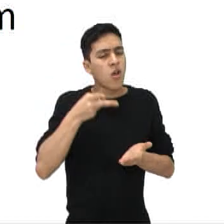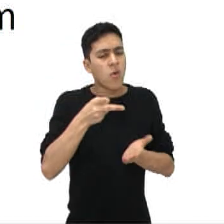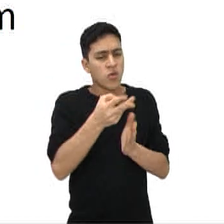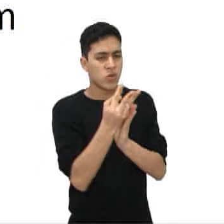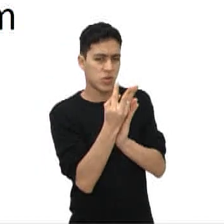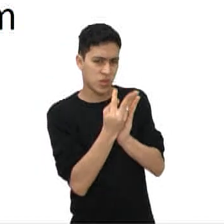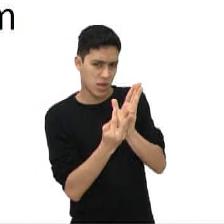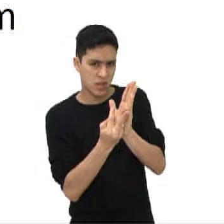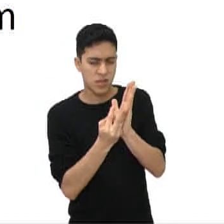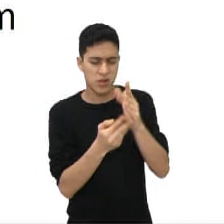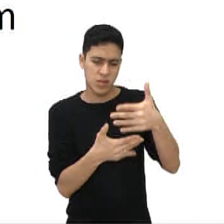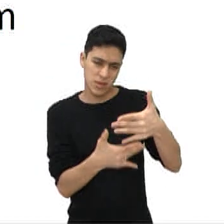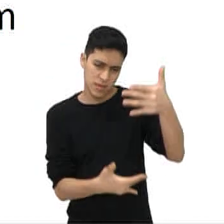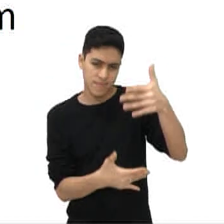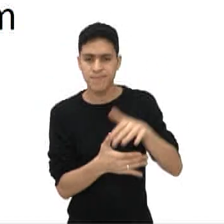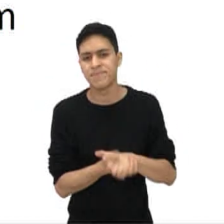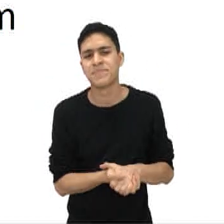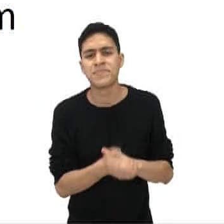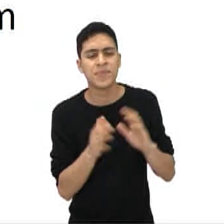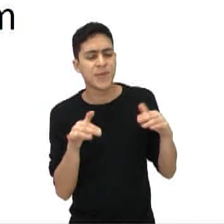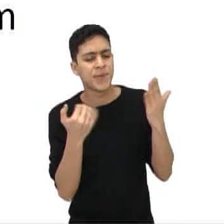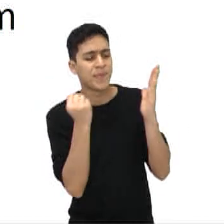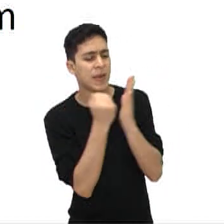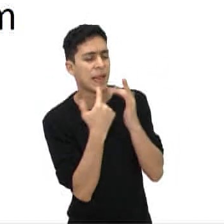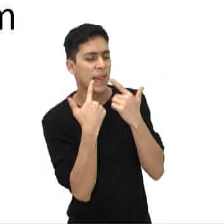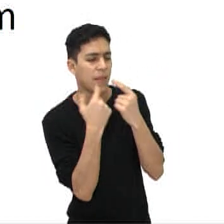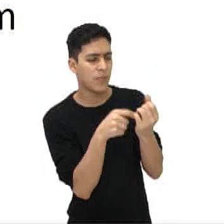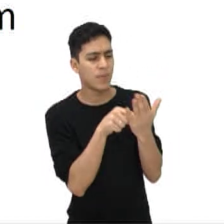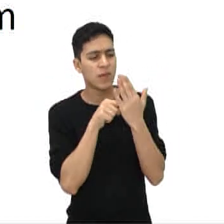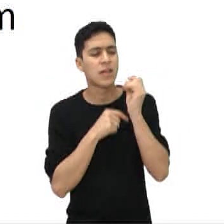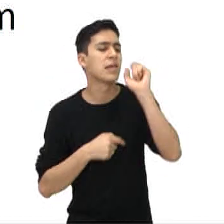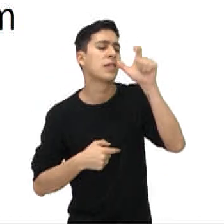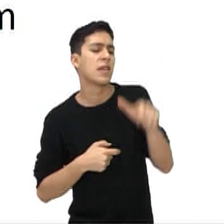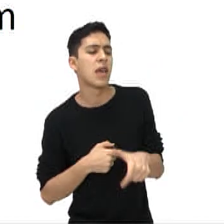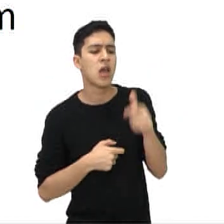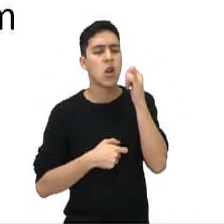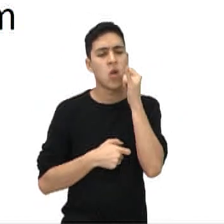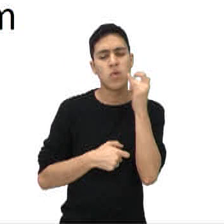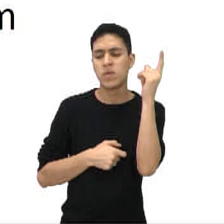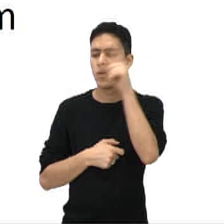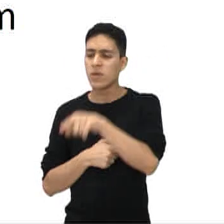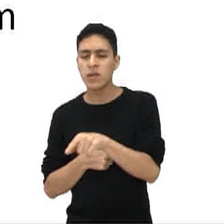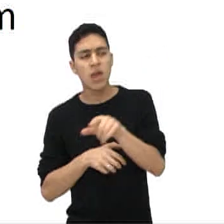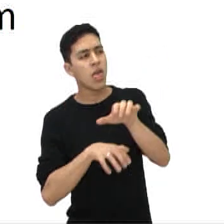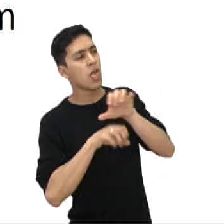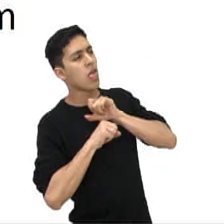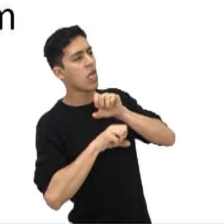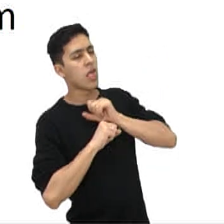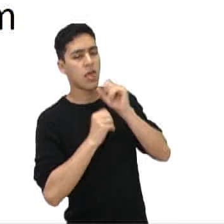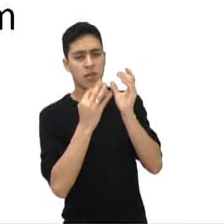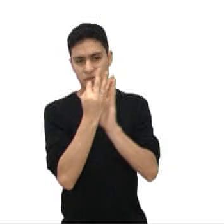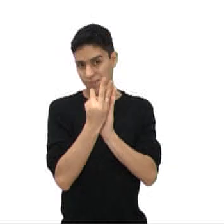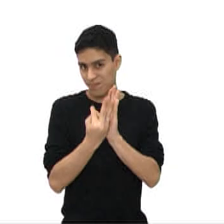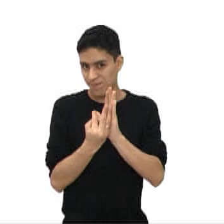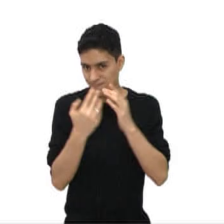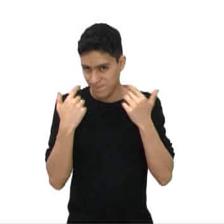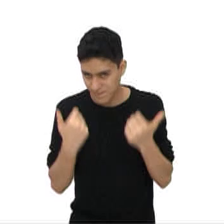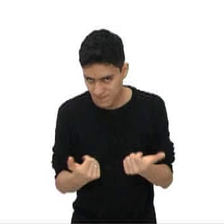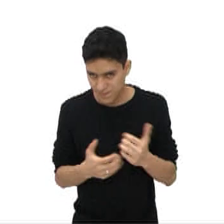vamos identificar as marcas linguísticas que evidenciam o locutor e o interlocutor de um texto. Vamos lá, então?